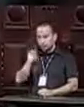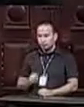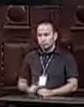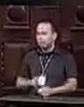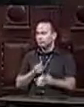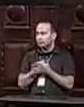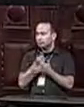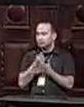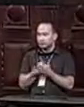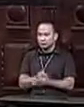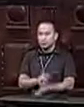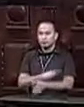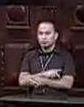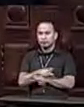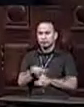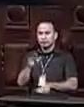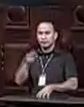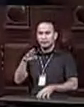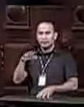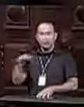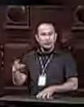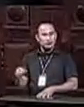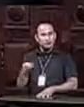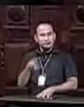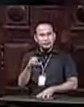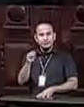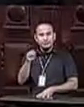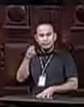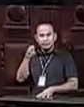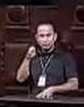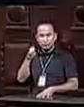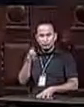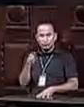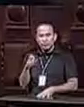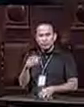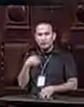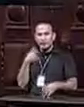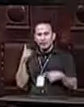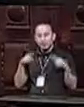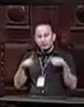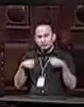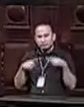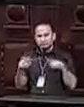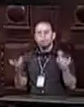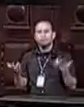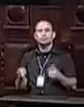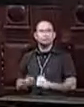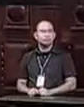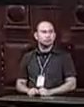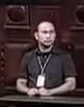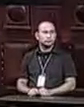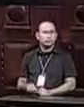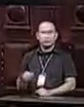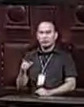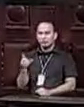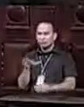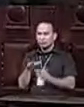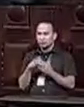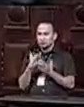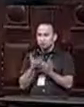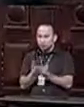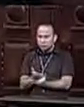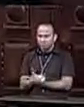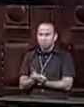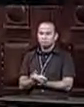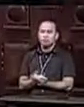pressão das instituições federais. Se a SEDUC quer discutir isso, o custeio dos passes intermunicipais dos estudantes que são da rede